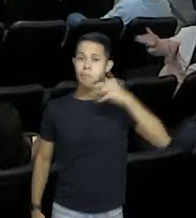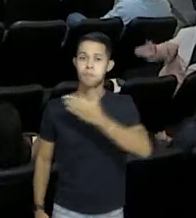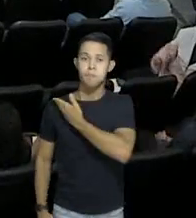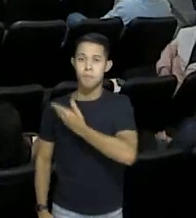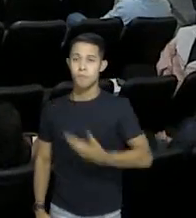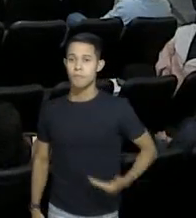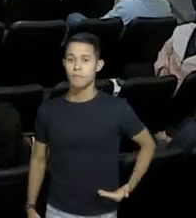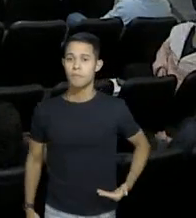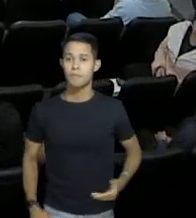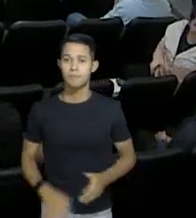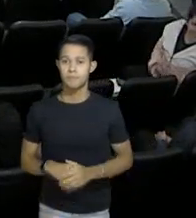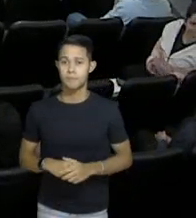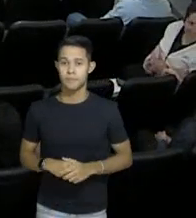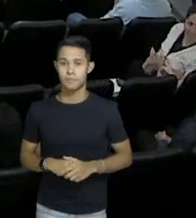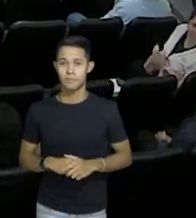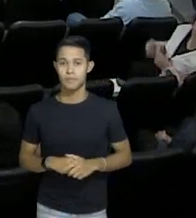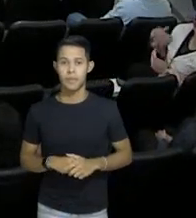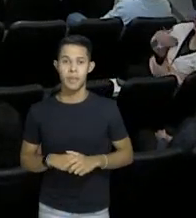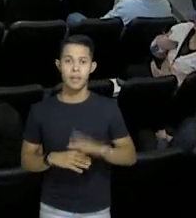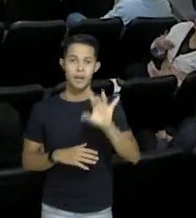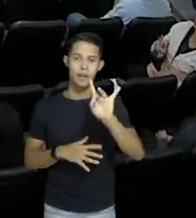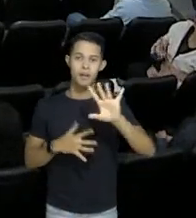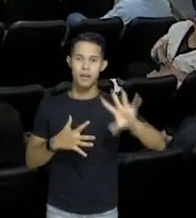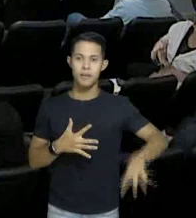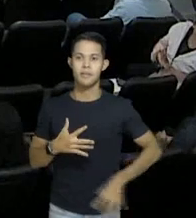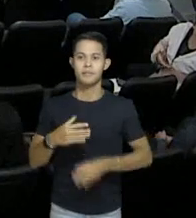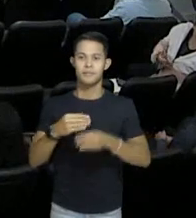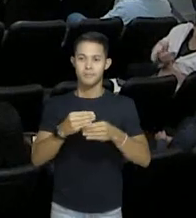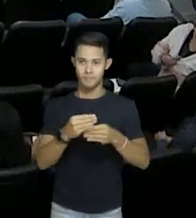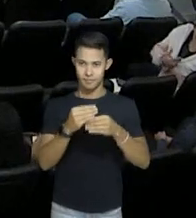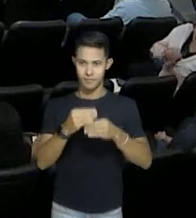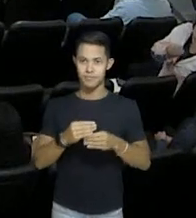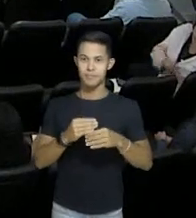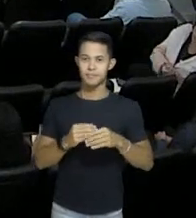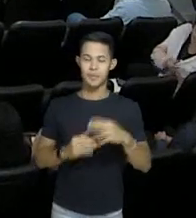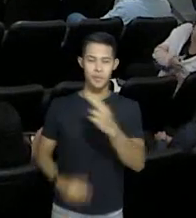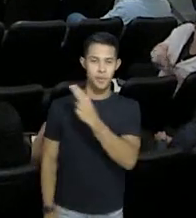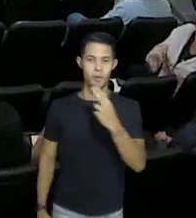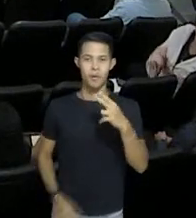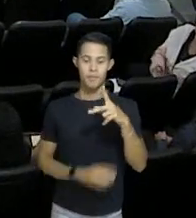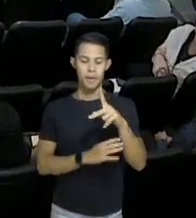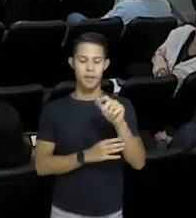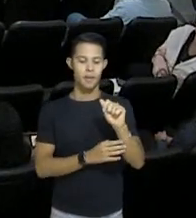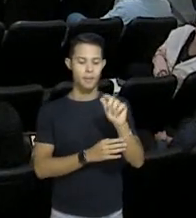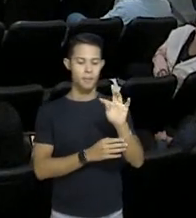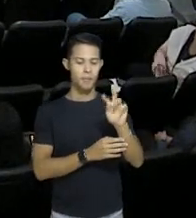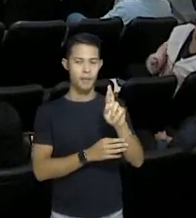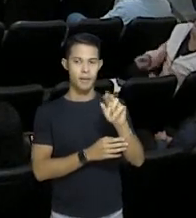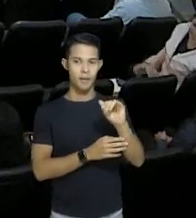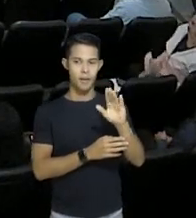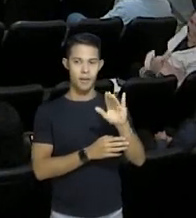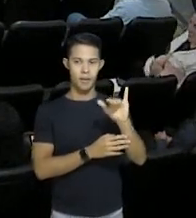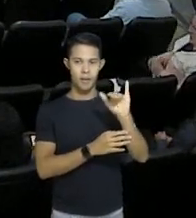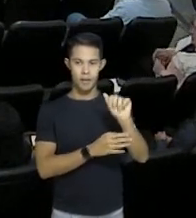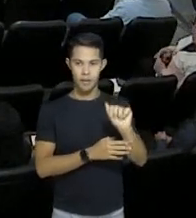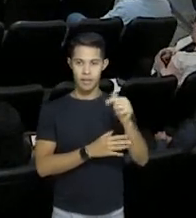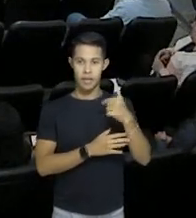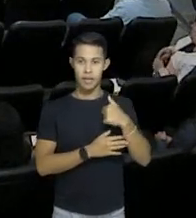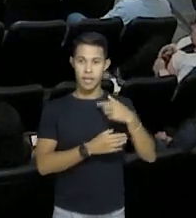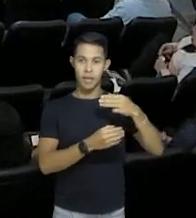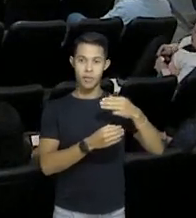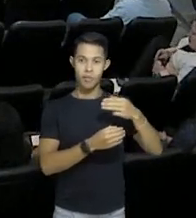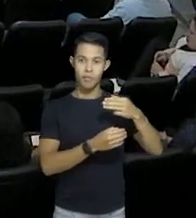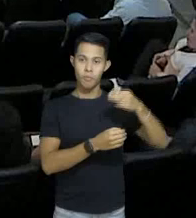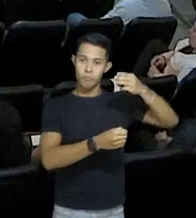Vamos lá? Só para complementar, eu me chamo Patrícia, atualmente estou no município de